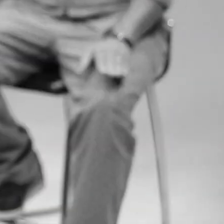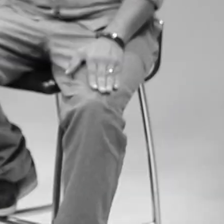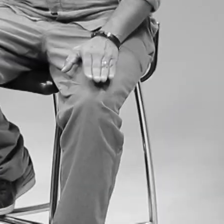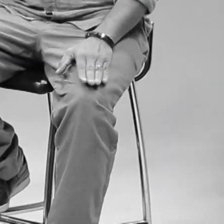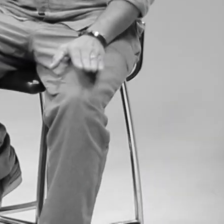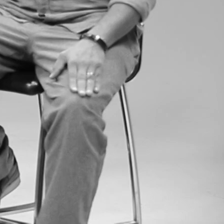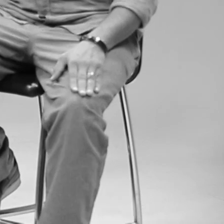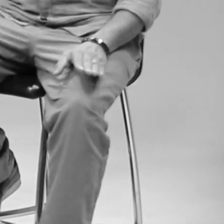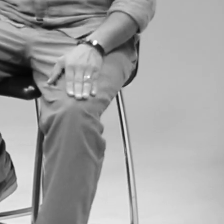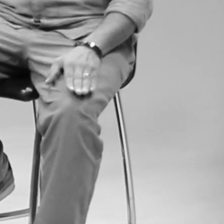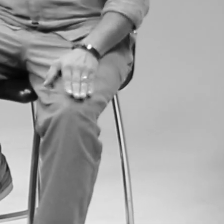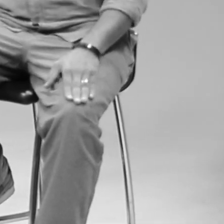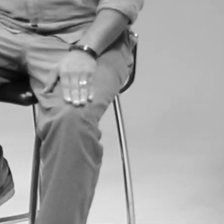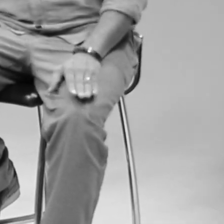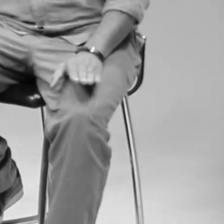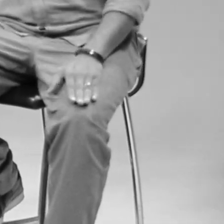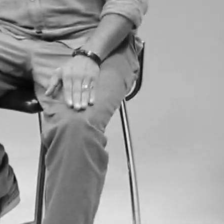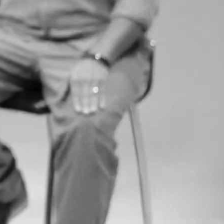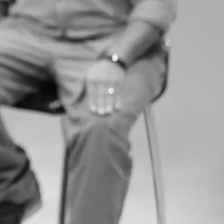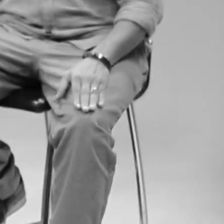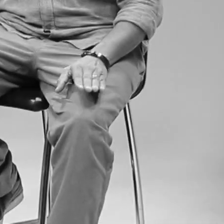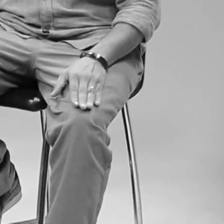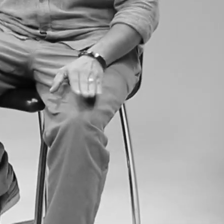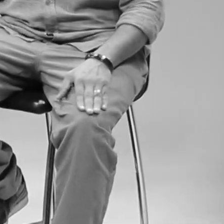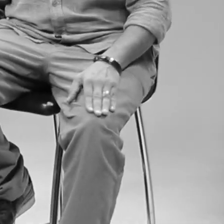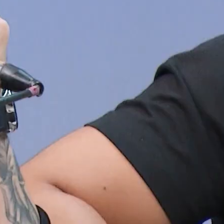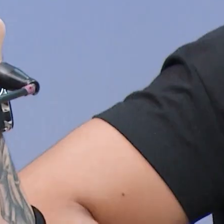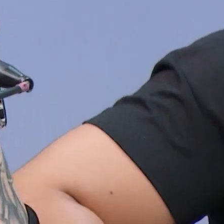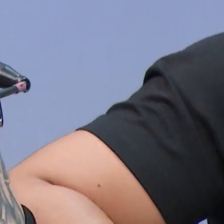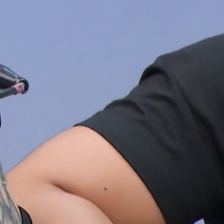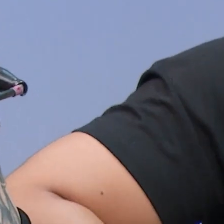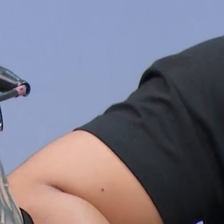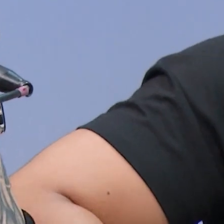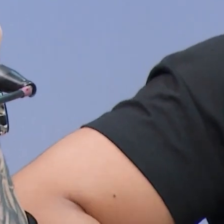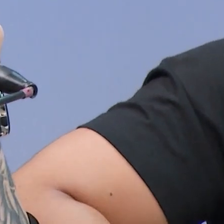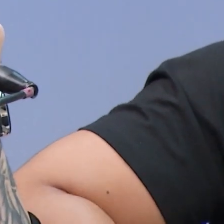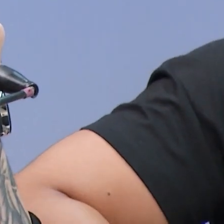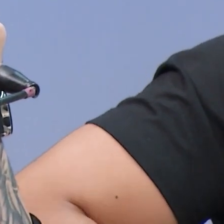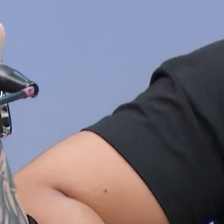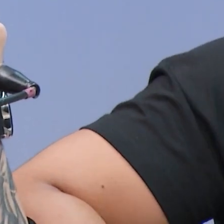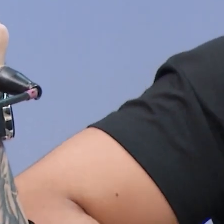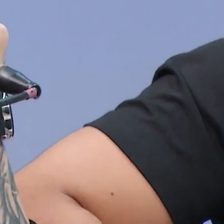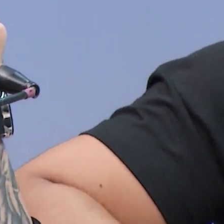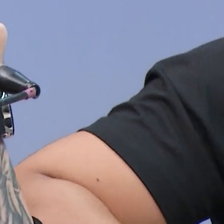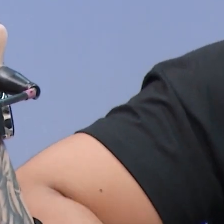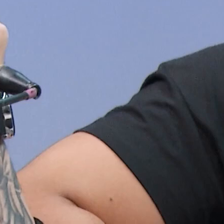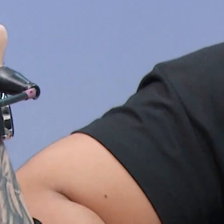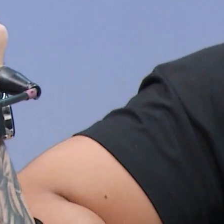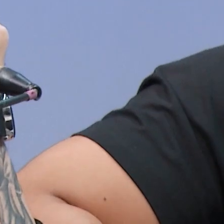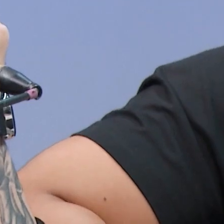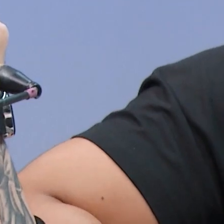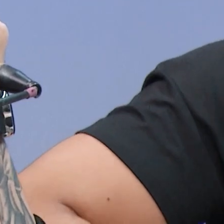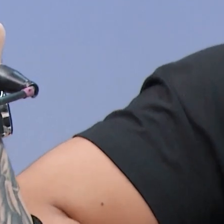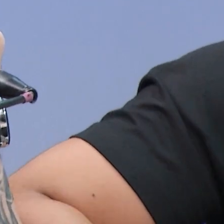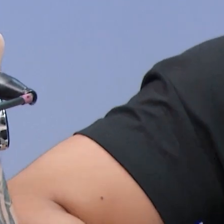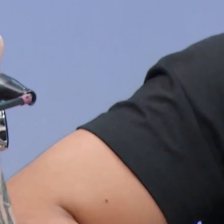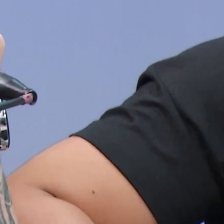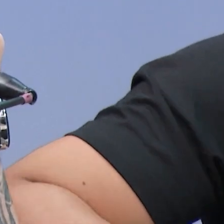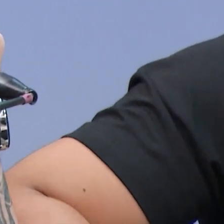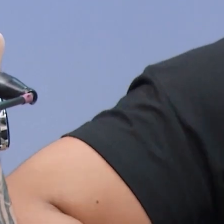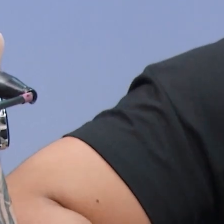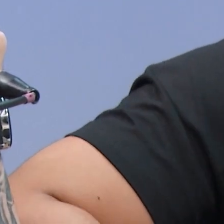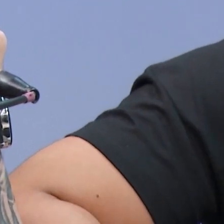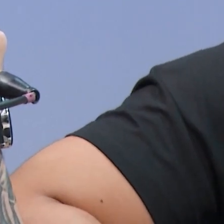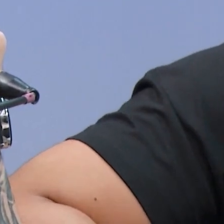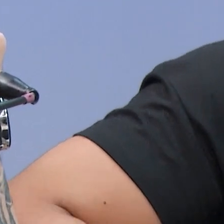desconsidera um passado inacabado bem na minha frente. Pôs um fim nos planos